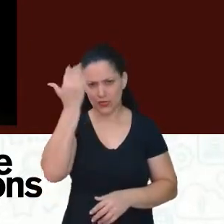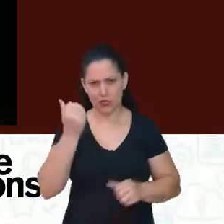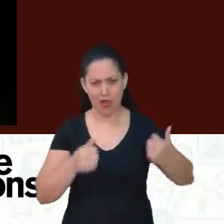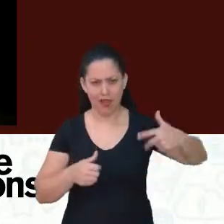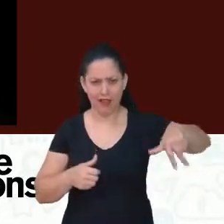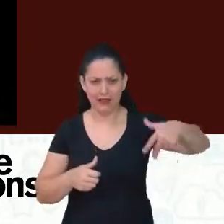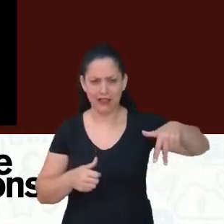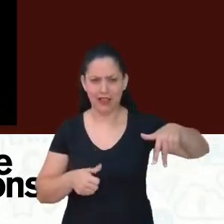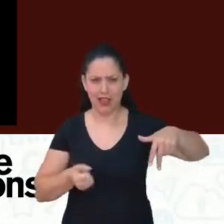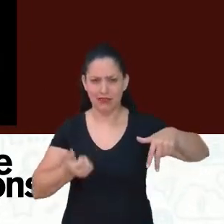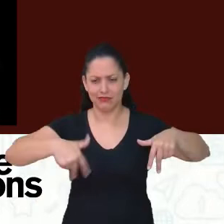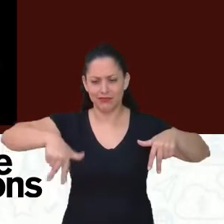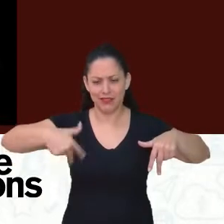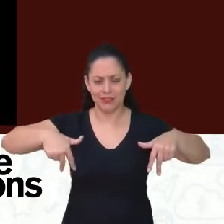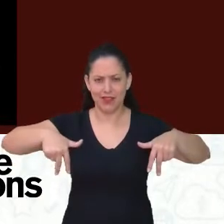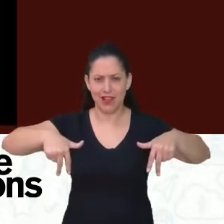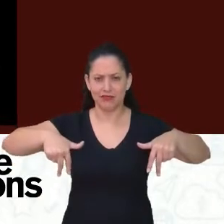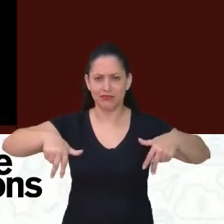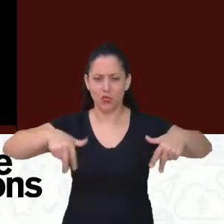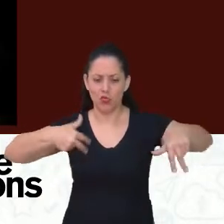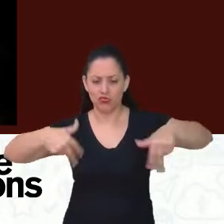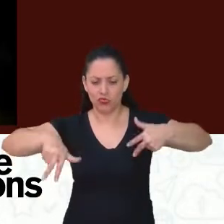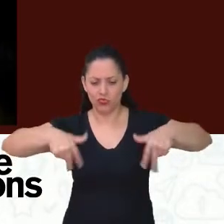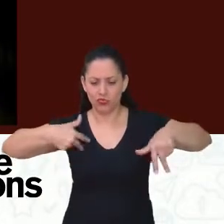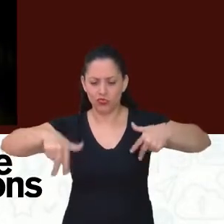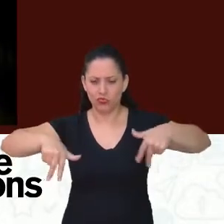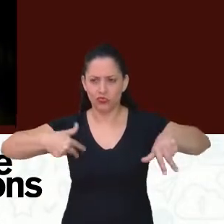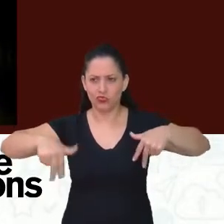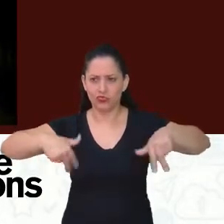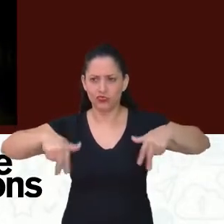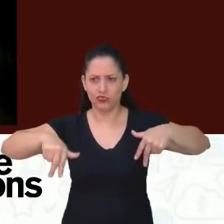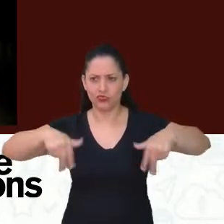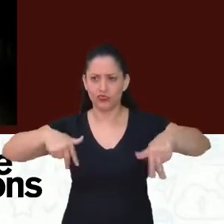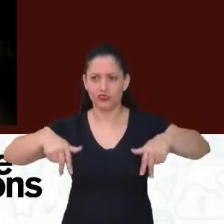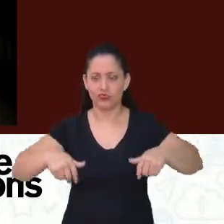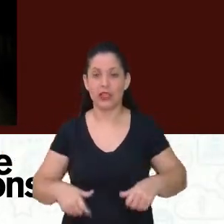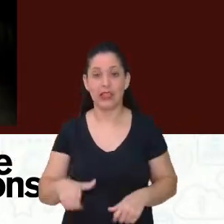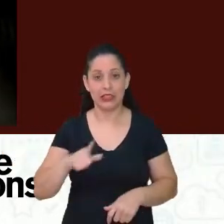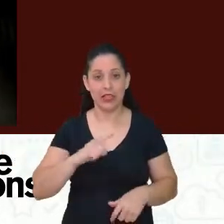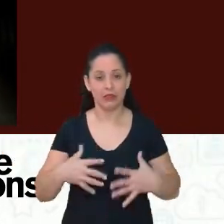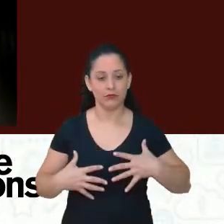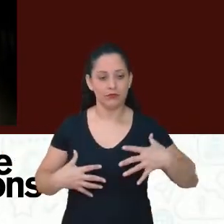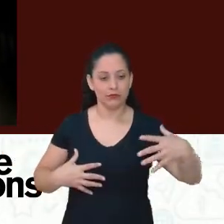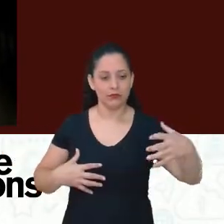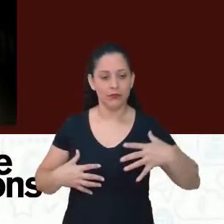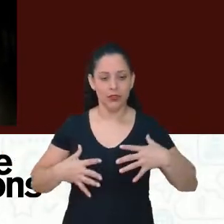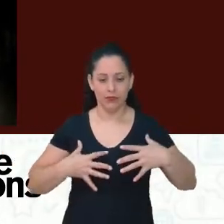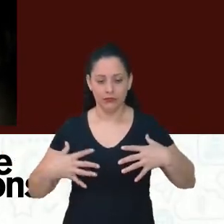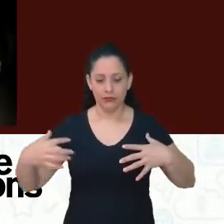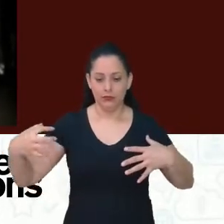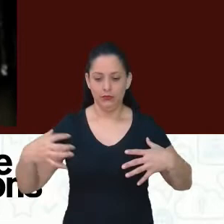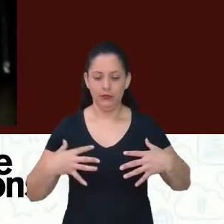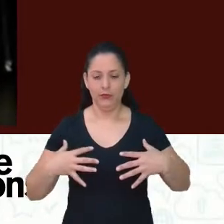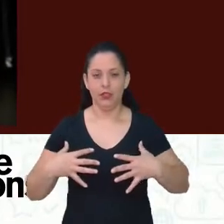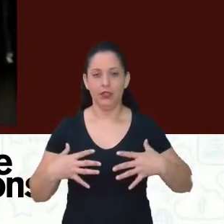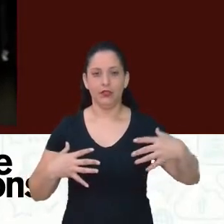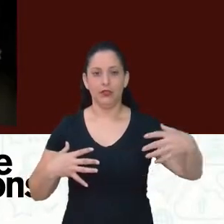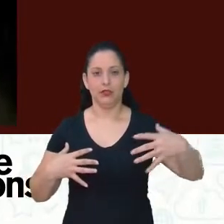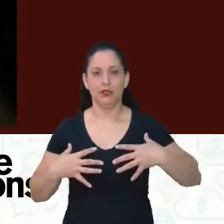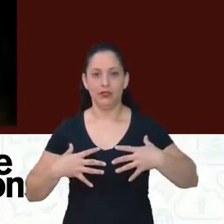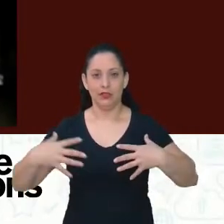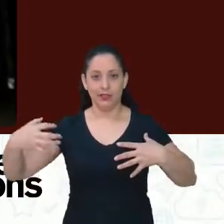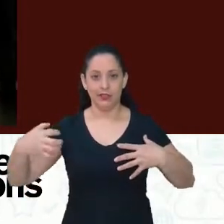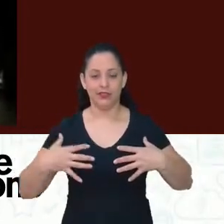direito, o outro, o esquerdo. 2 dançarinos de ar, 2 pulmões, o pulmão direito e o esquerdo. Em cada homem há 2